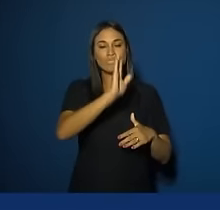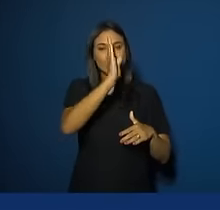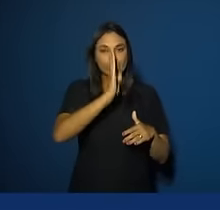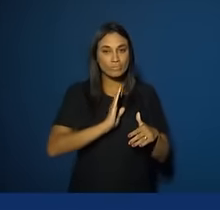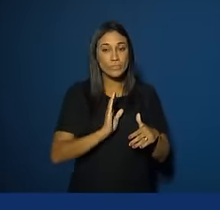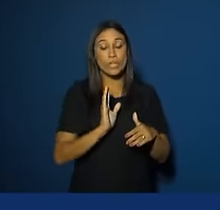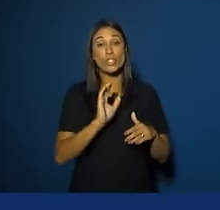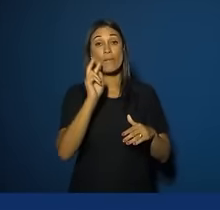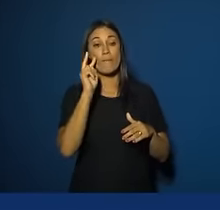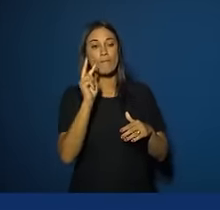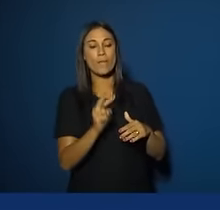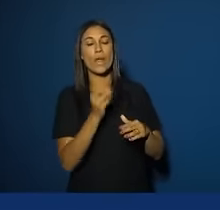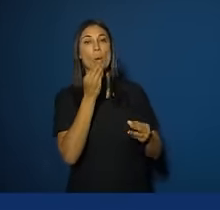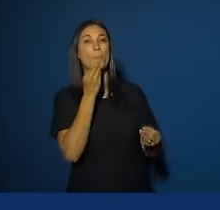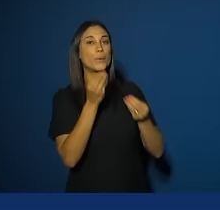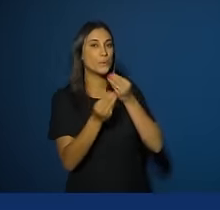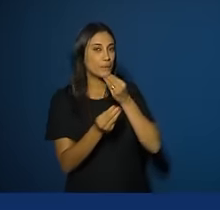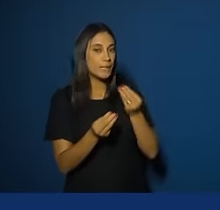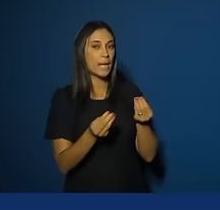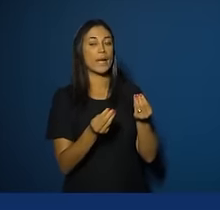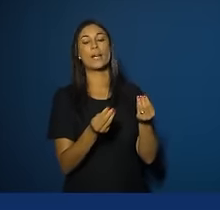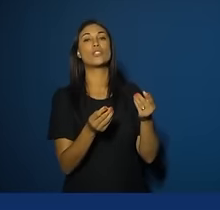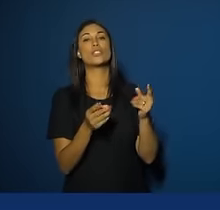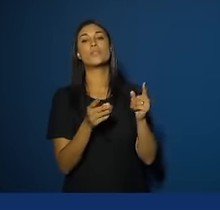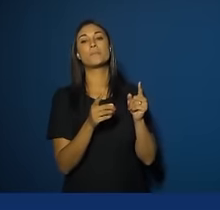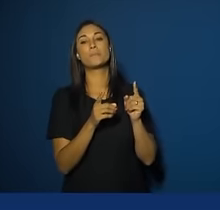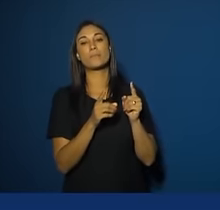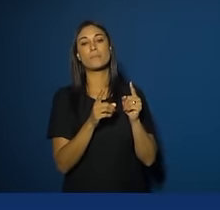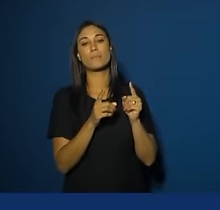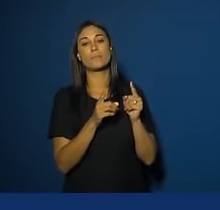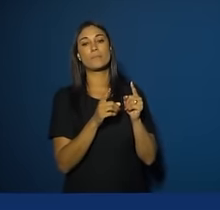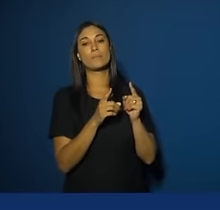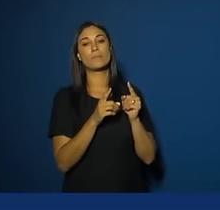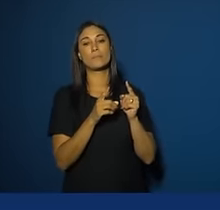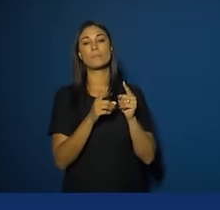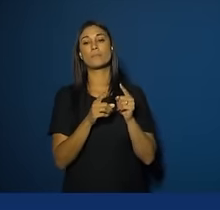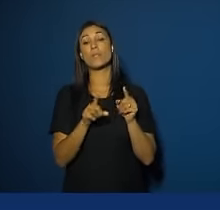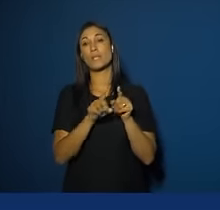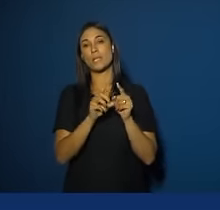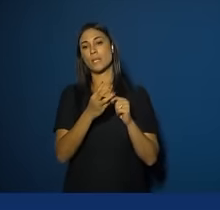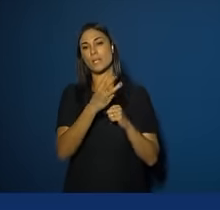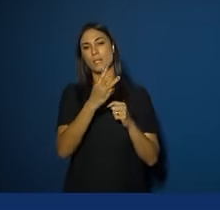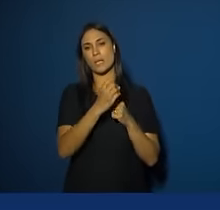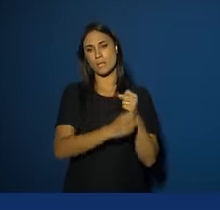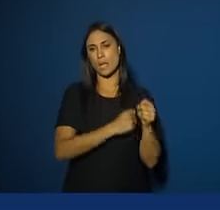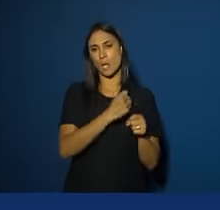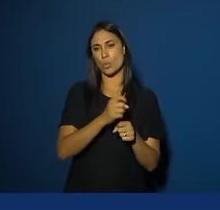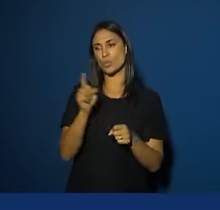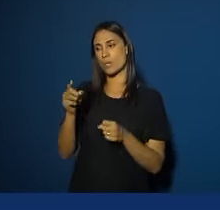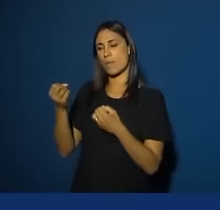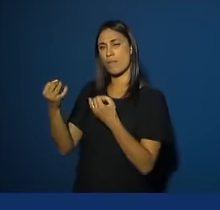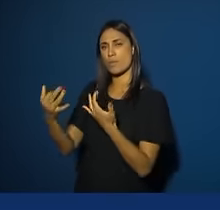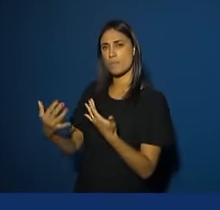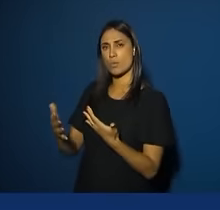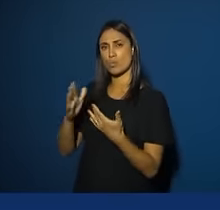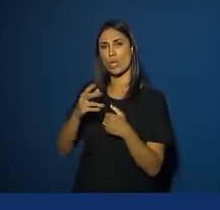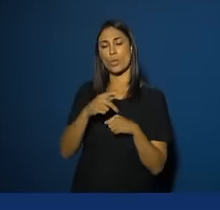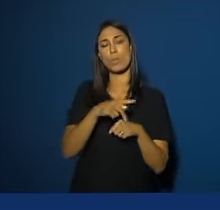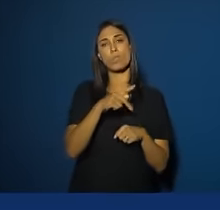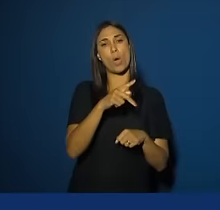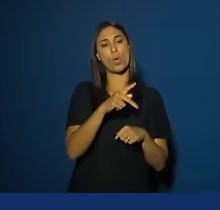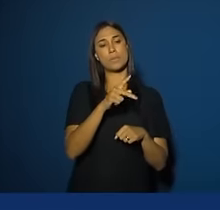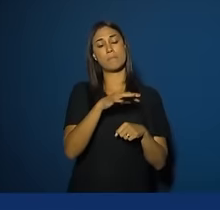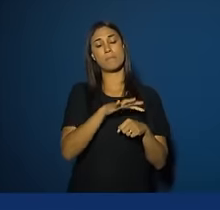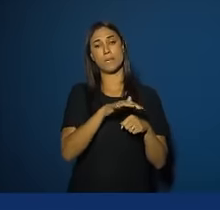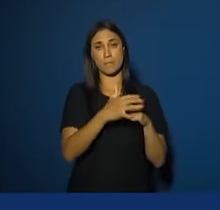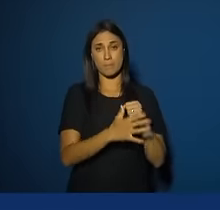vê as maiores oportunidades, até para essa dinâmica do perfect storm dos 3 anos que o Laércio colocou, do pós-pandemia,